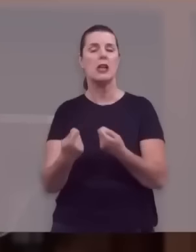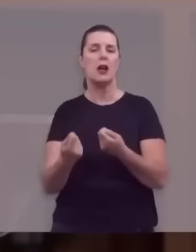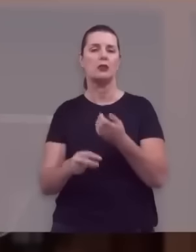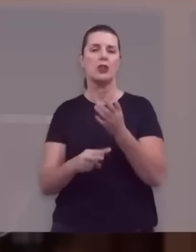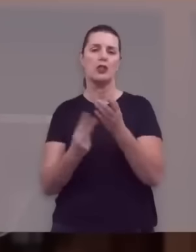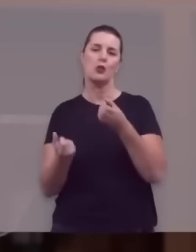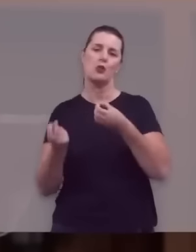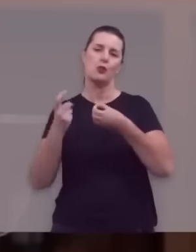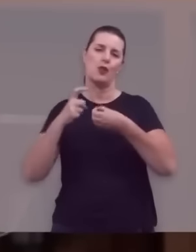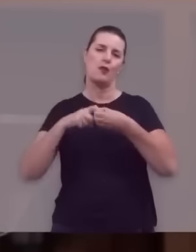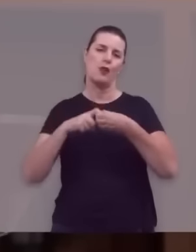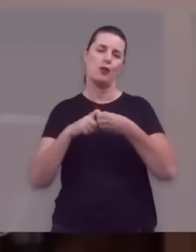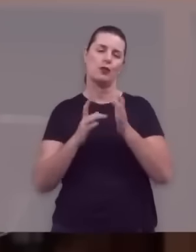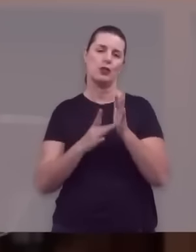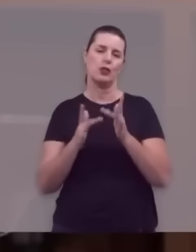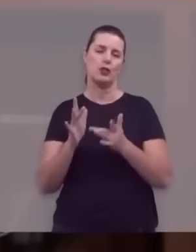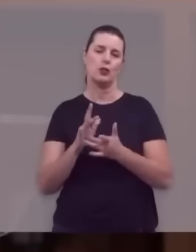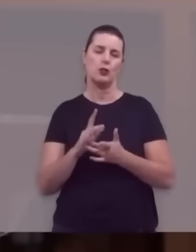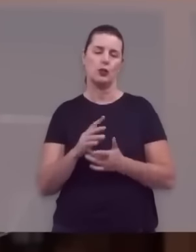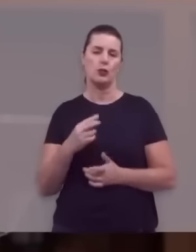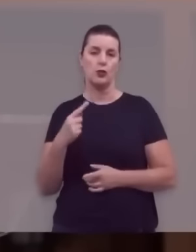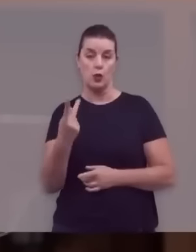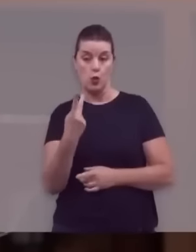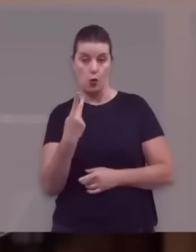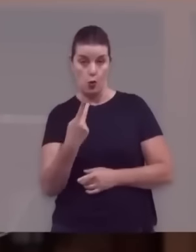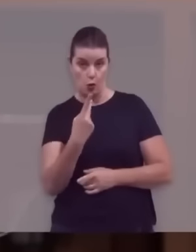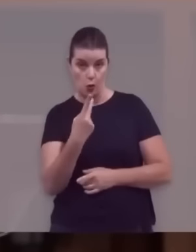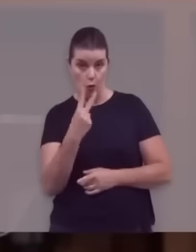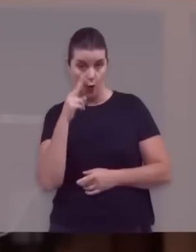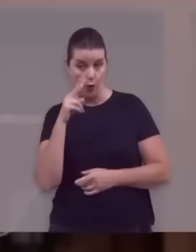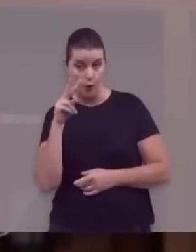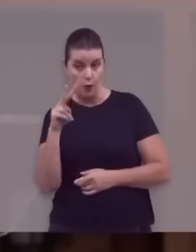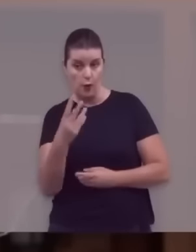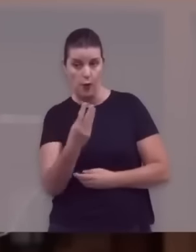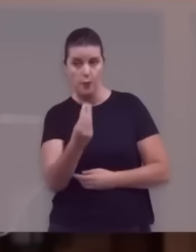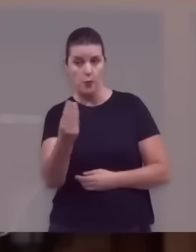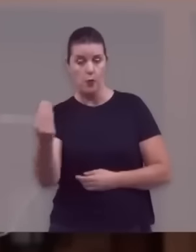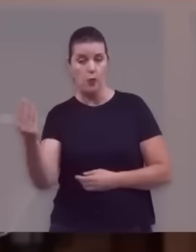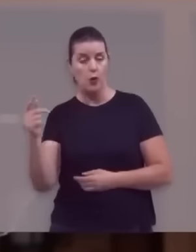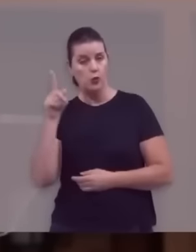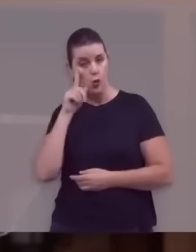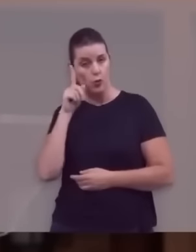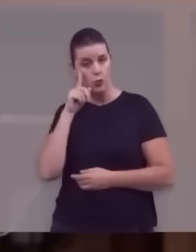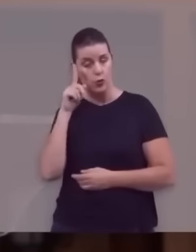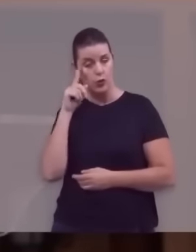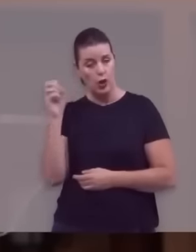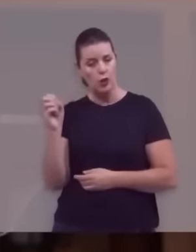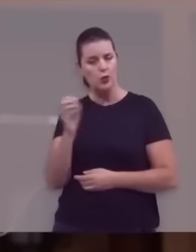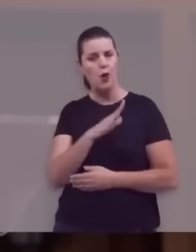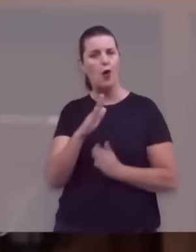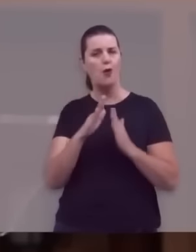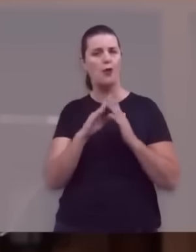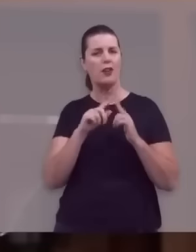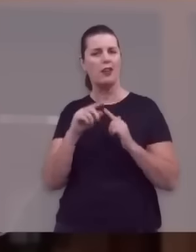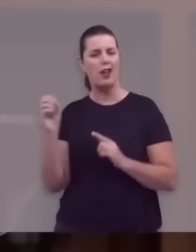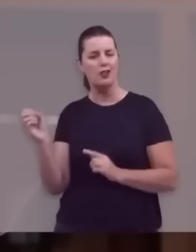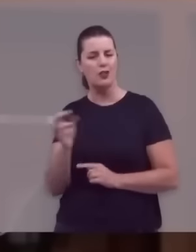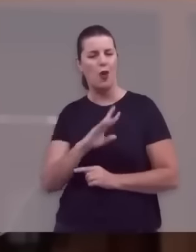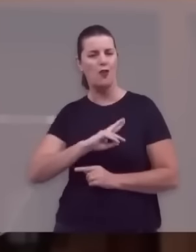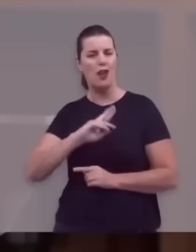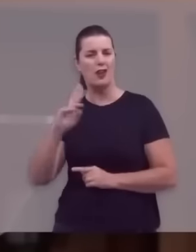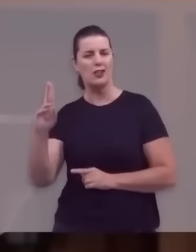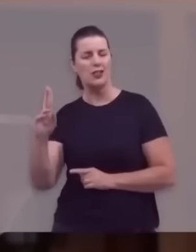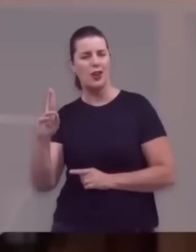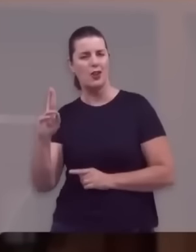Cristo você e eu vemos com espanto todos os dias novas igrejas novas